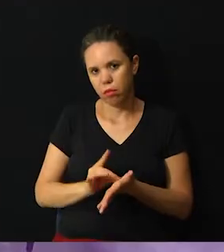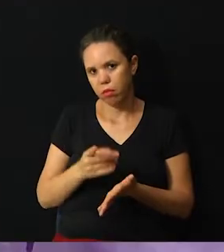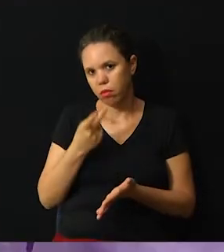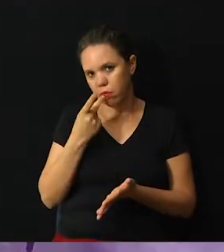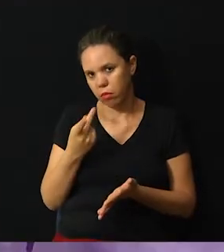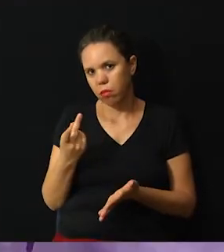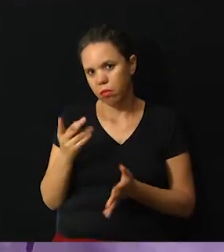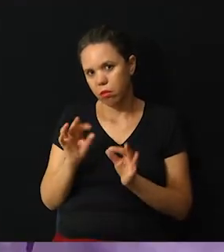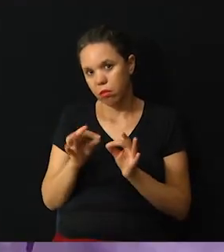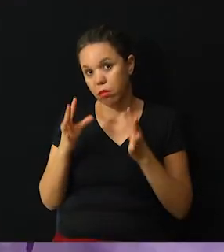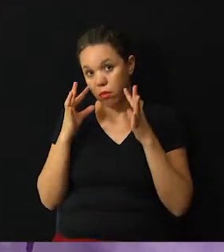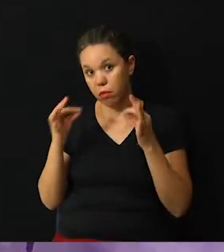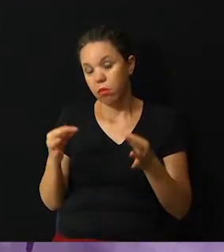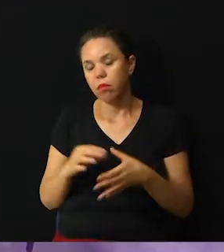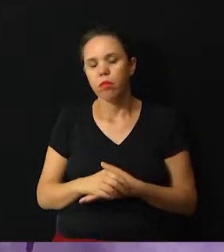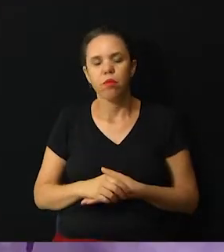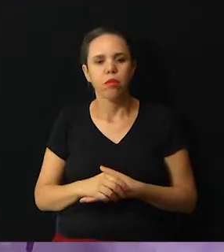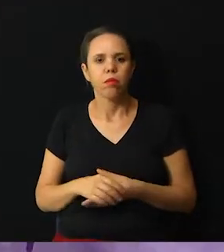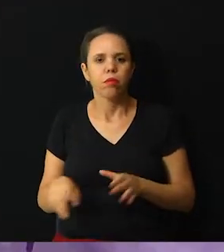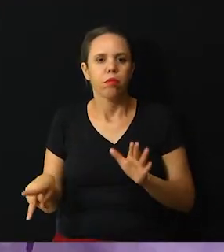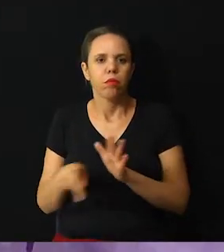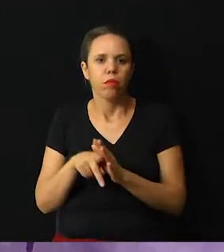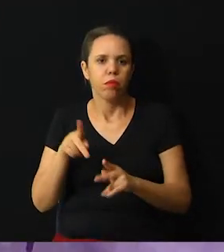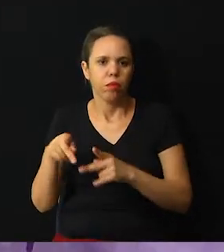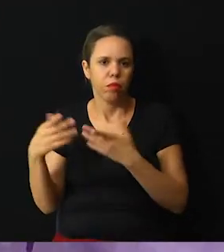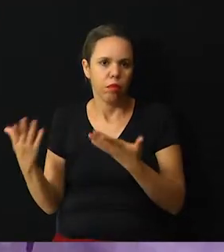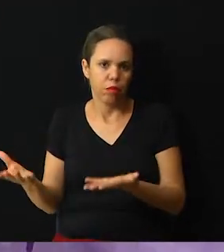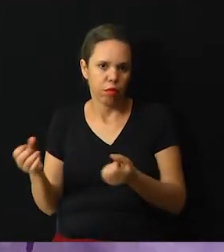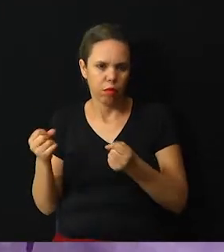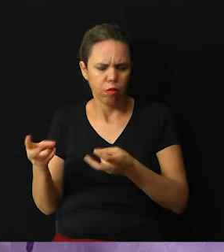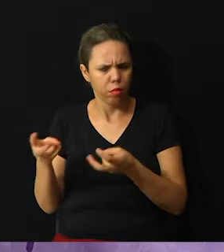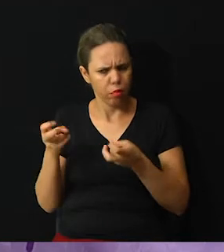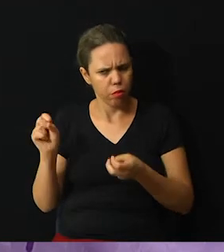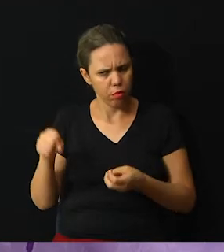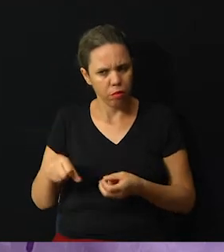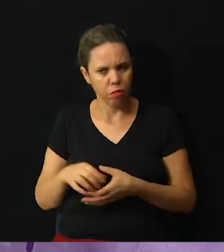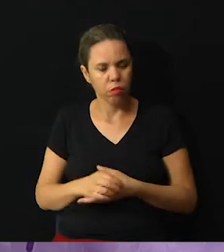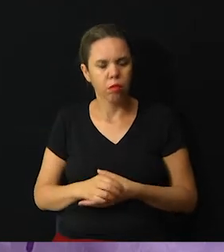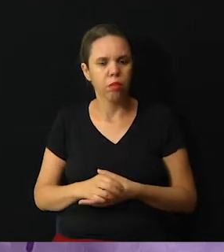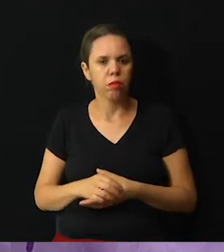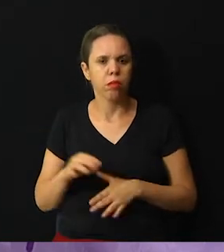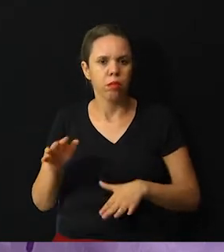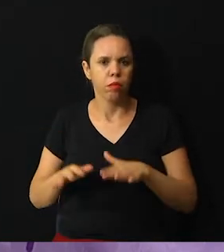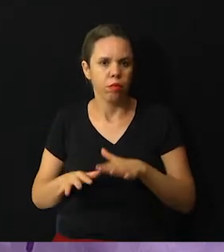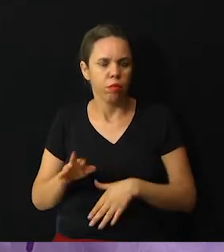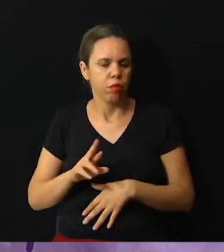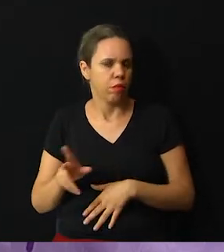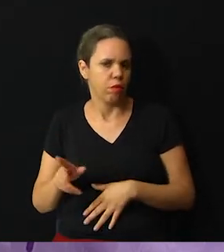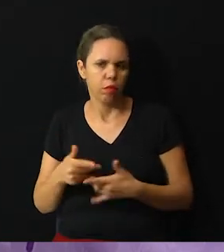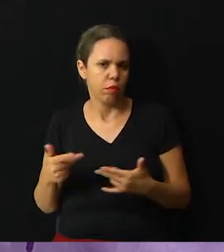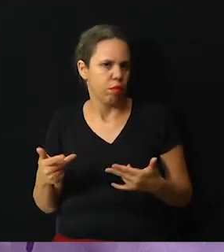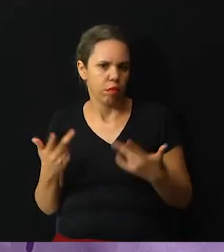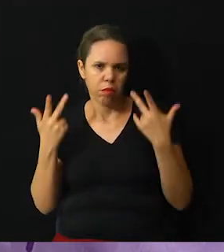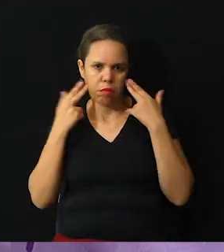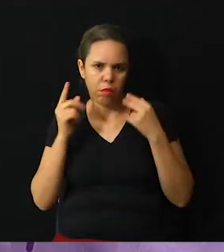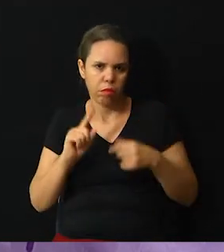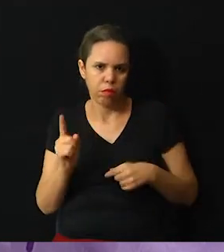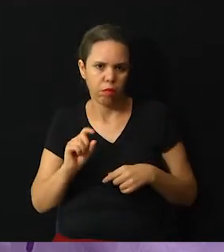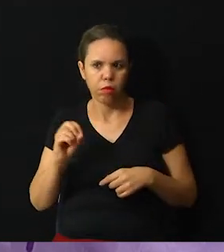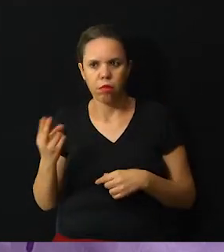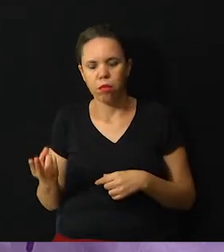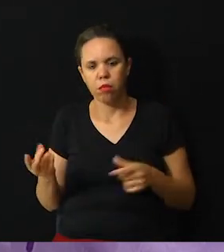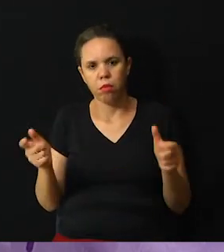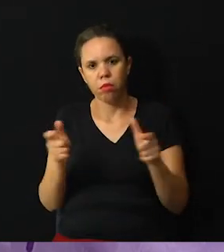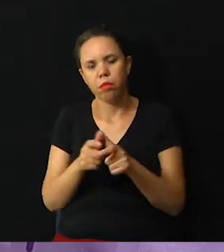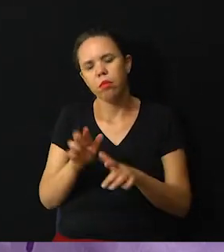realmente, o familiar tem que ficar atento. O próprio paciente pode perceber, sim, mas, às vezes, não é uma coisa tão comum, porque